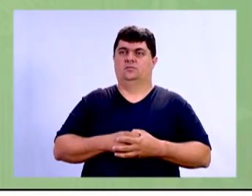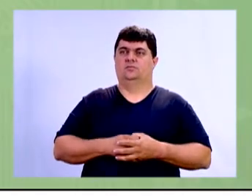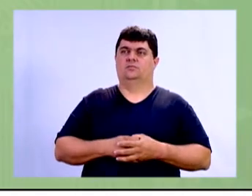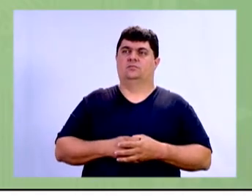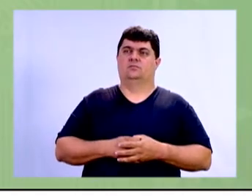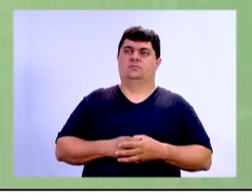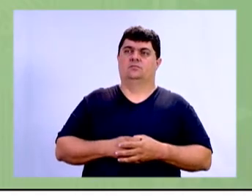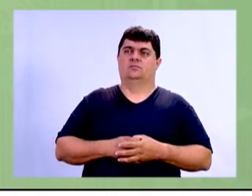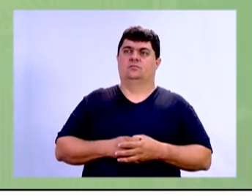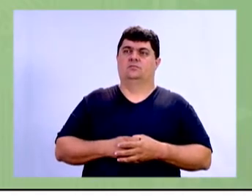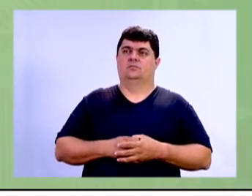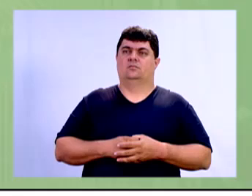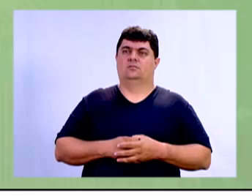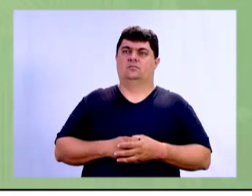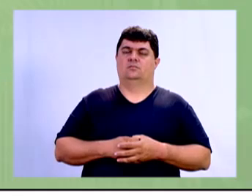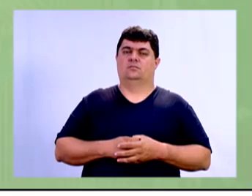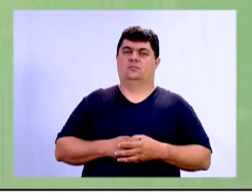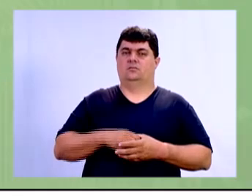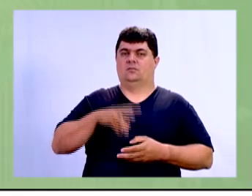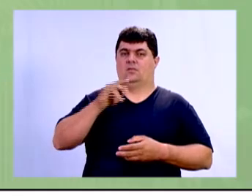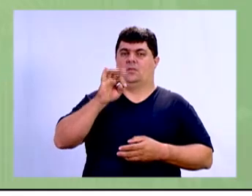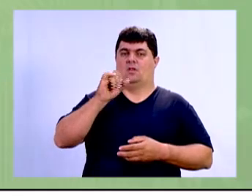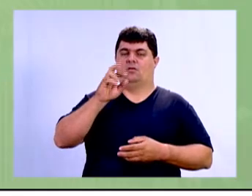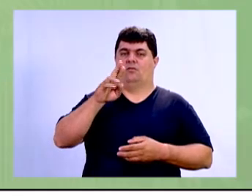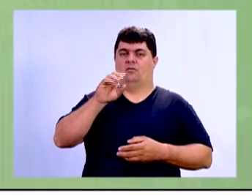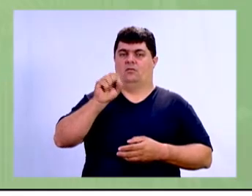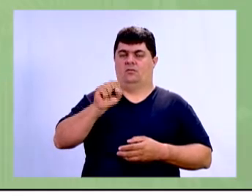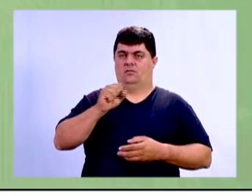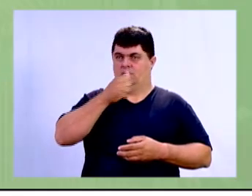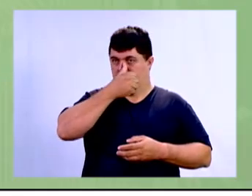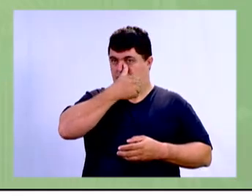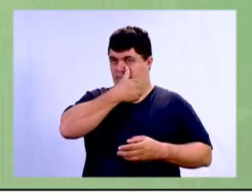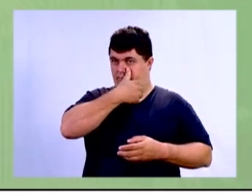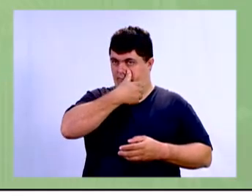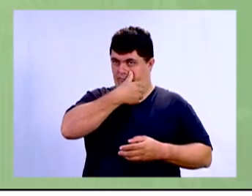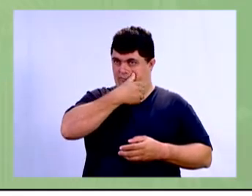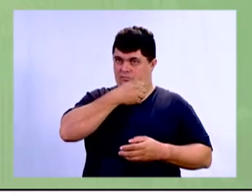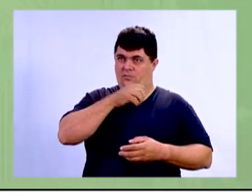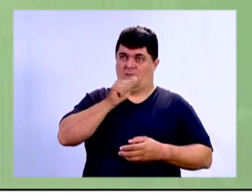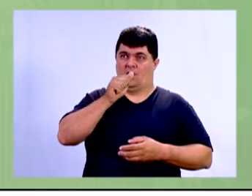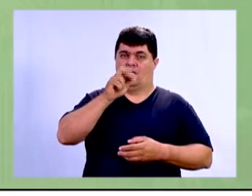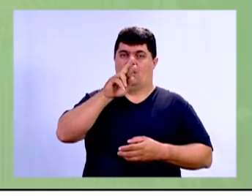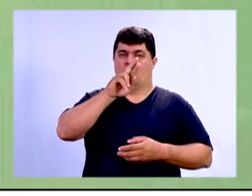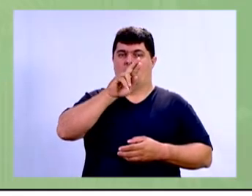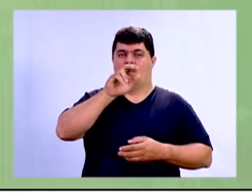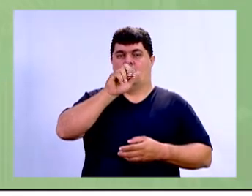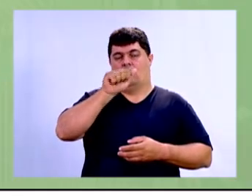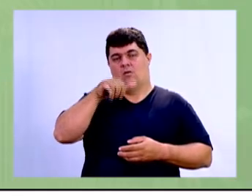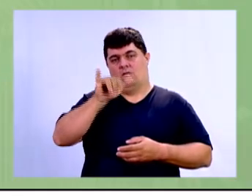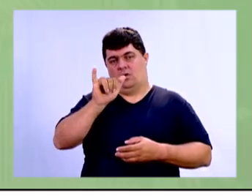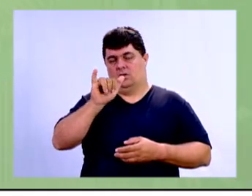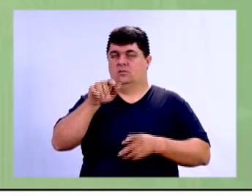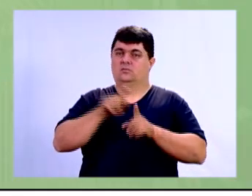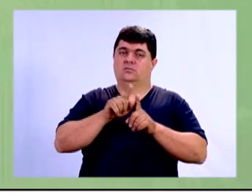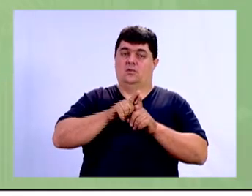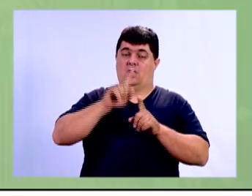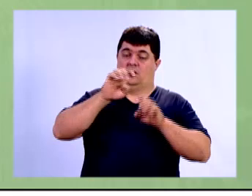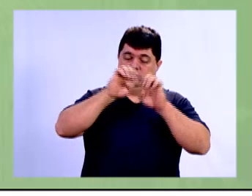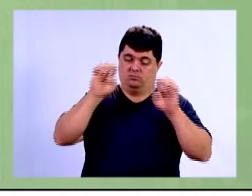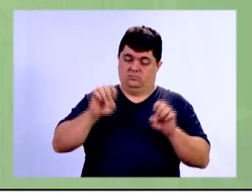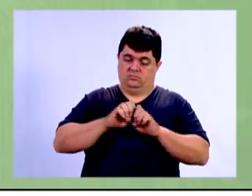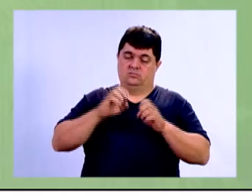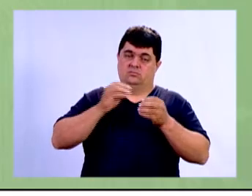Bem, dos tipos que a gente vai falar, a gente vai trabalhar primeiro com vetores, né? Vetor ou array, né? é uma estrutura de